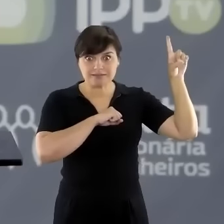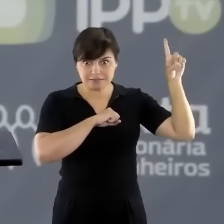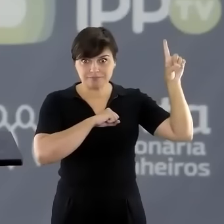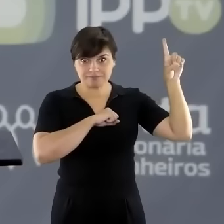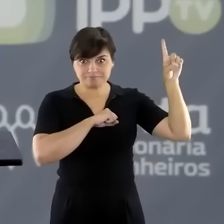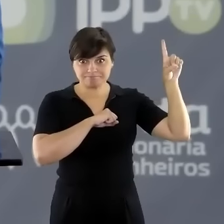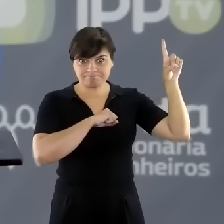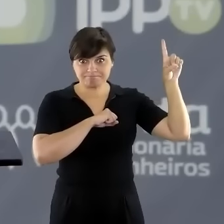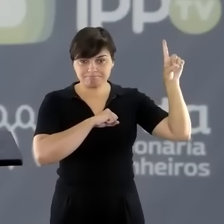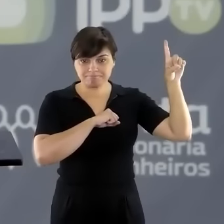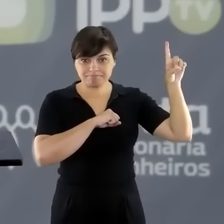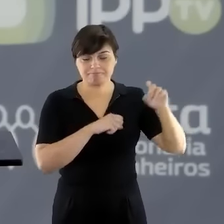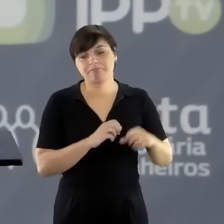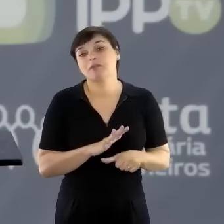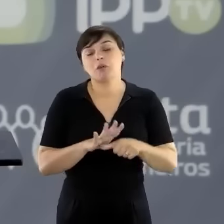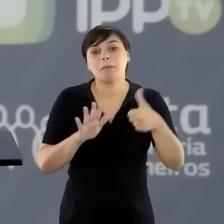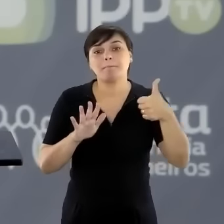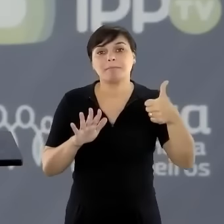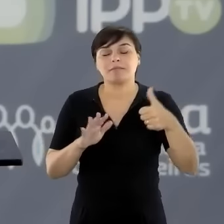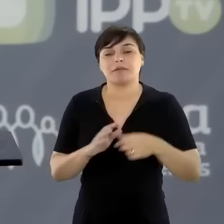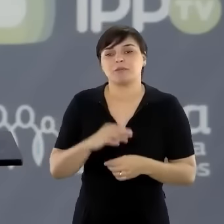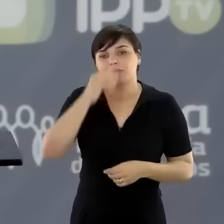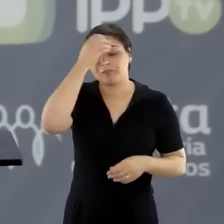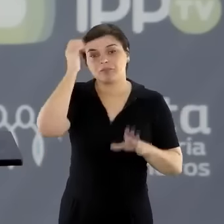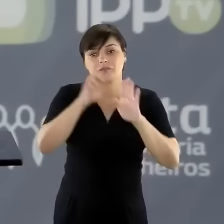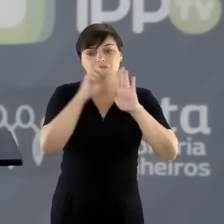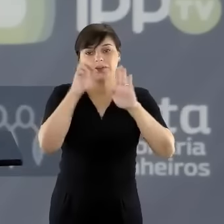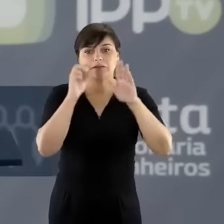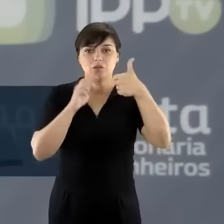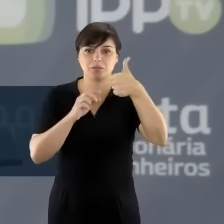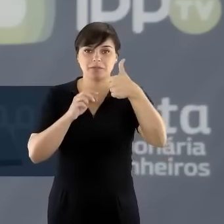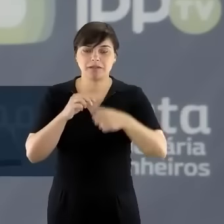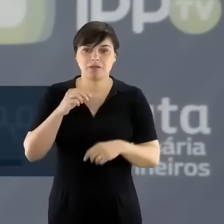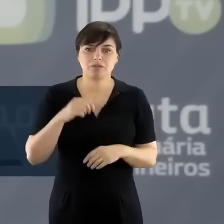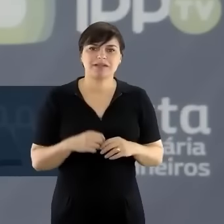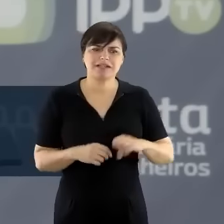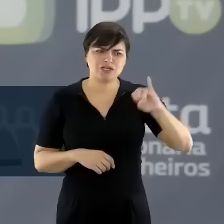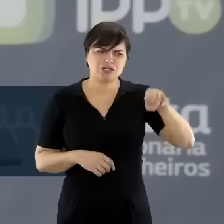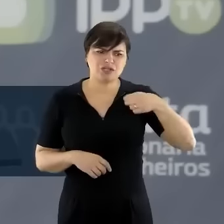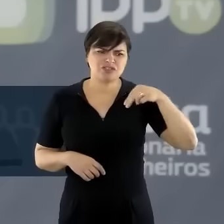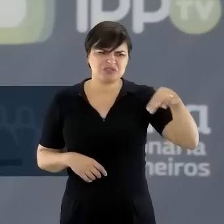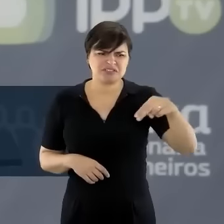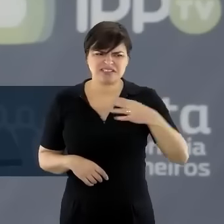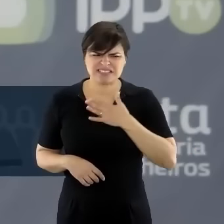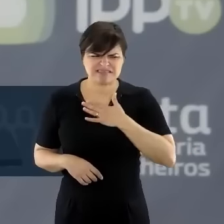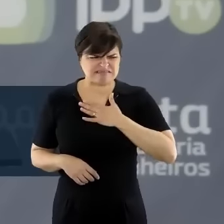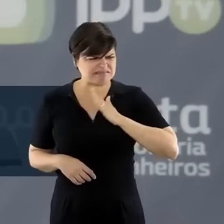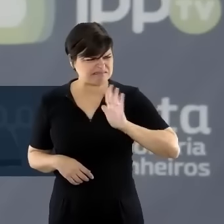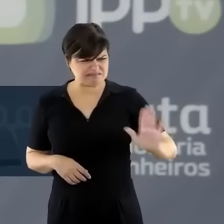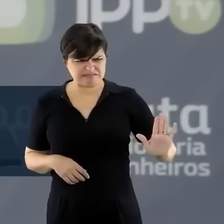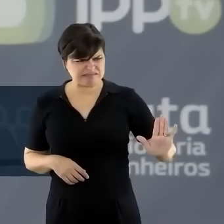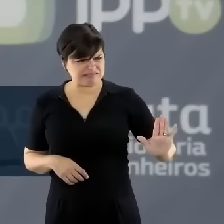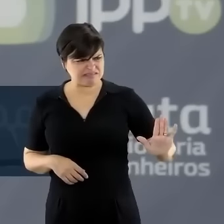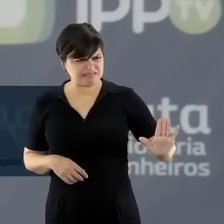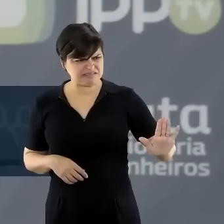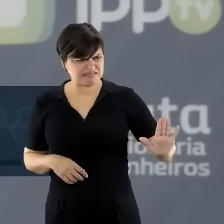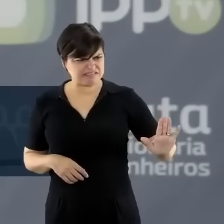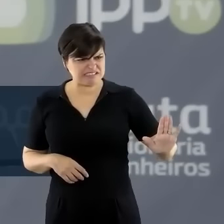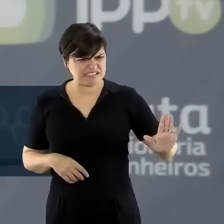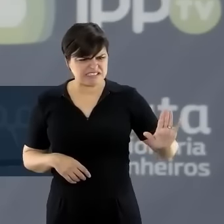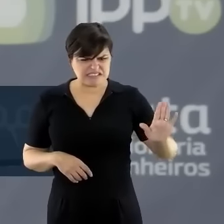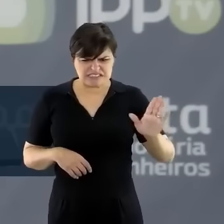versículo primeiro com isso desgostou se Jonas extremamente e ficou